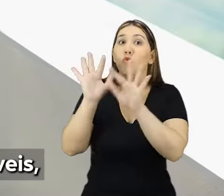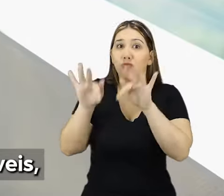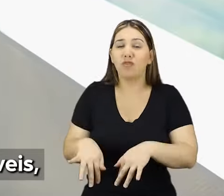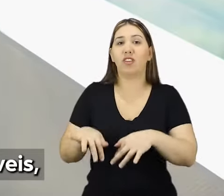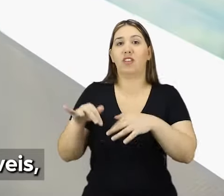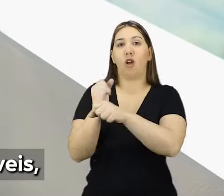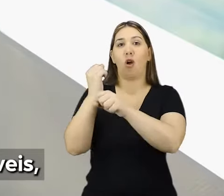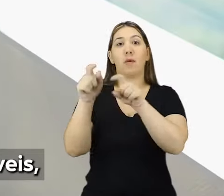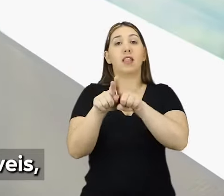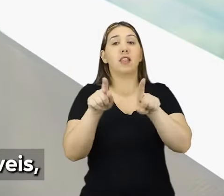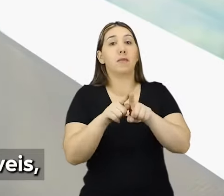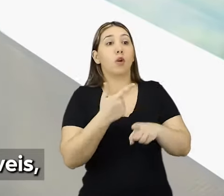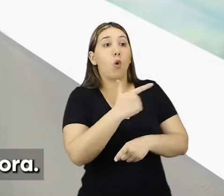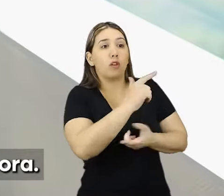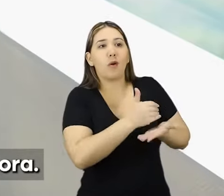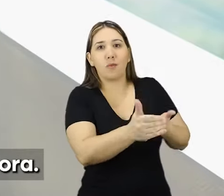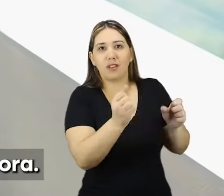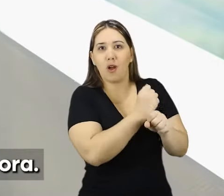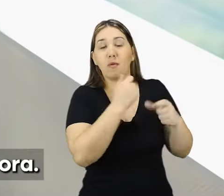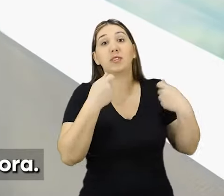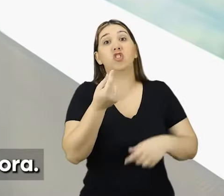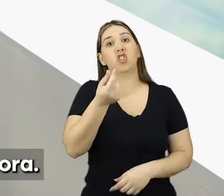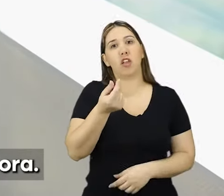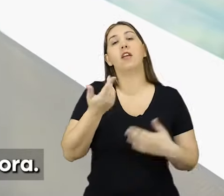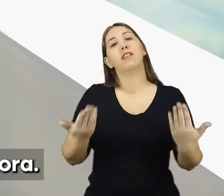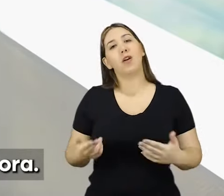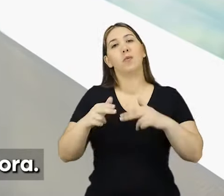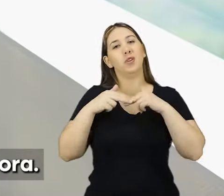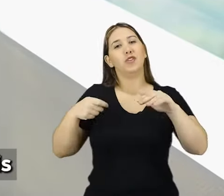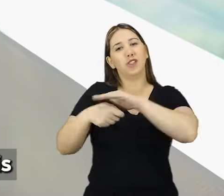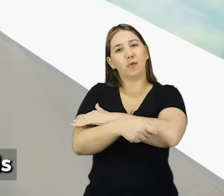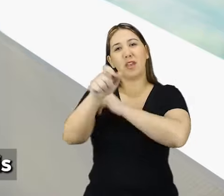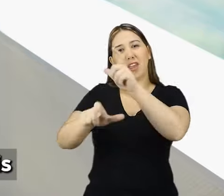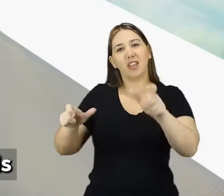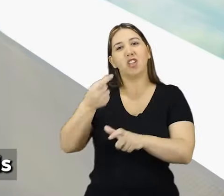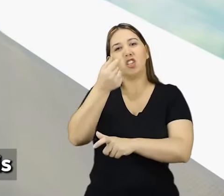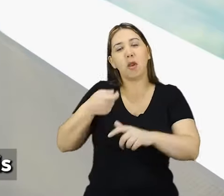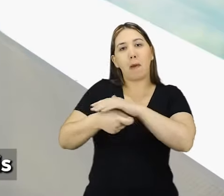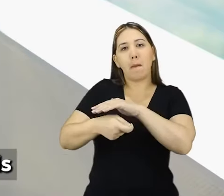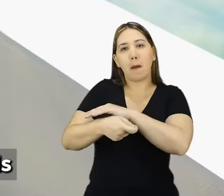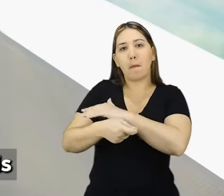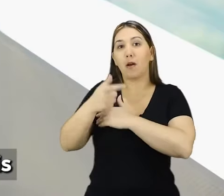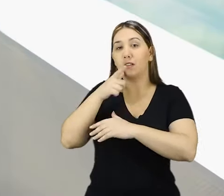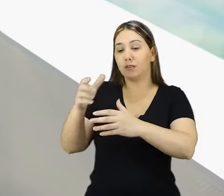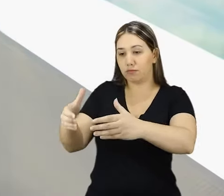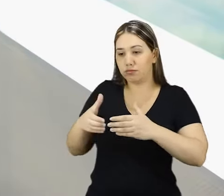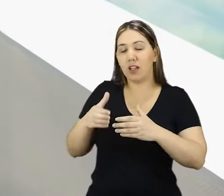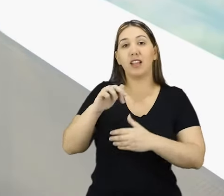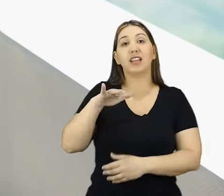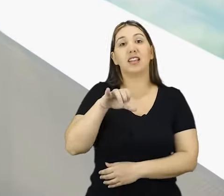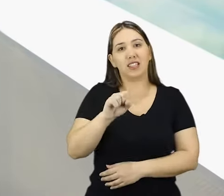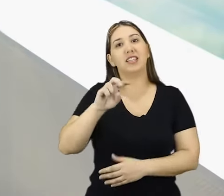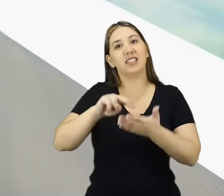incorporadora. Então ela vende esses recebíveis, essa carteira de recebíveis para uma securitizadora. A securitizadora empacota aqueles recebíveis num CRI